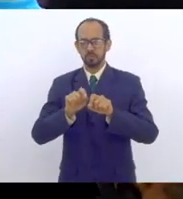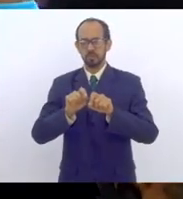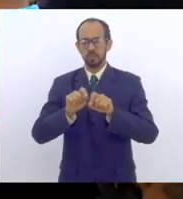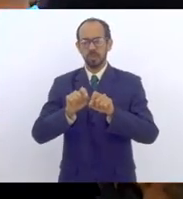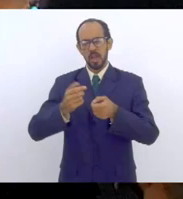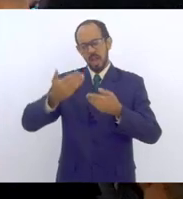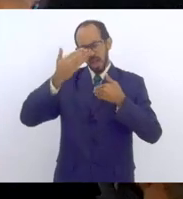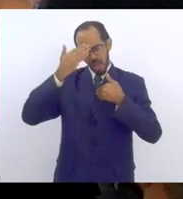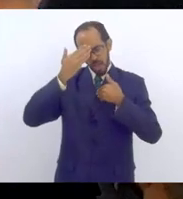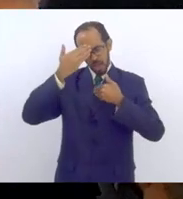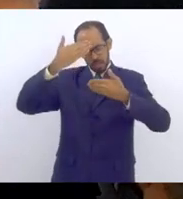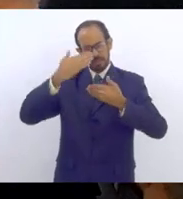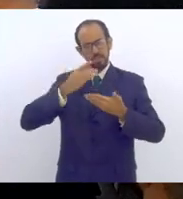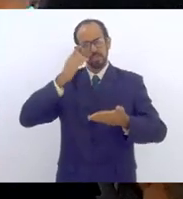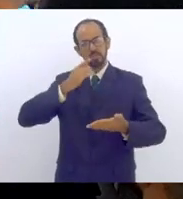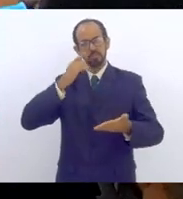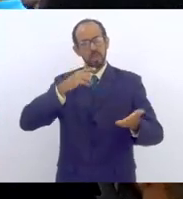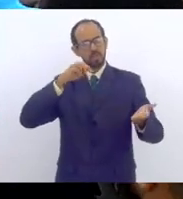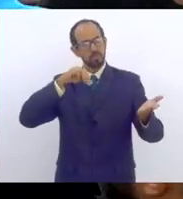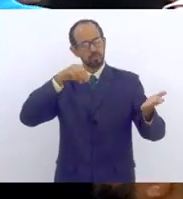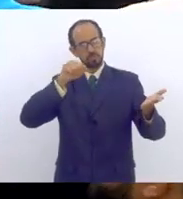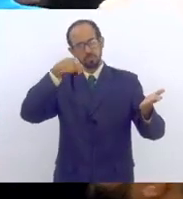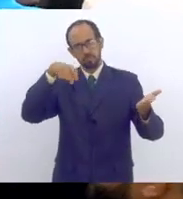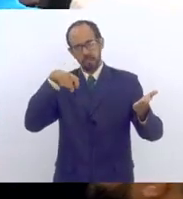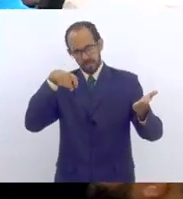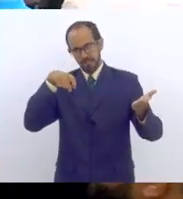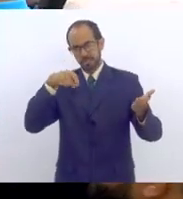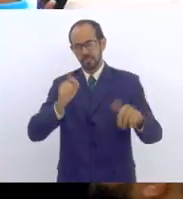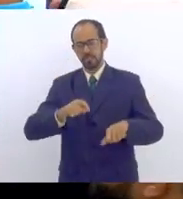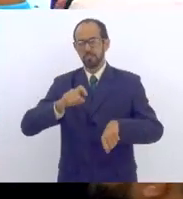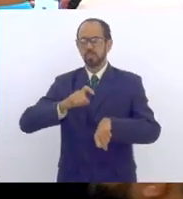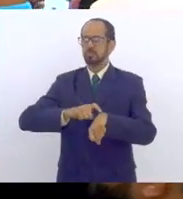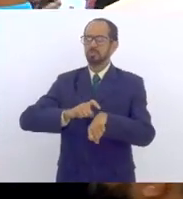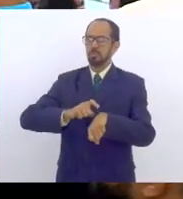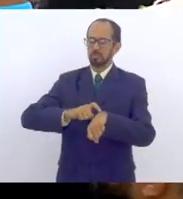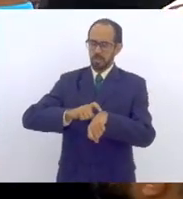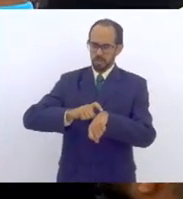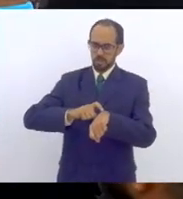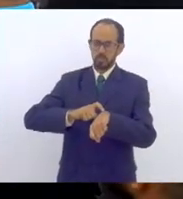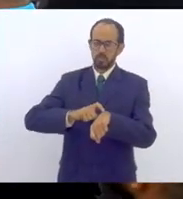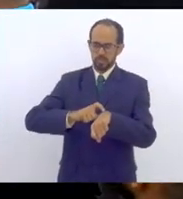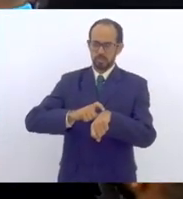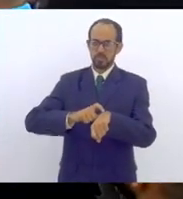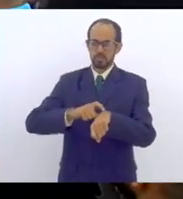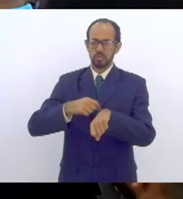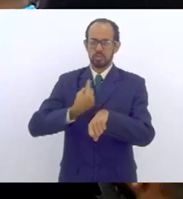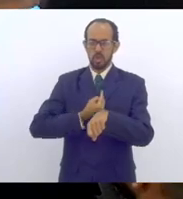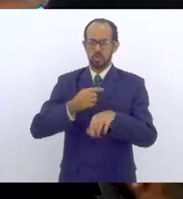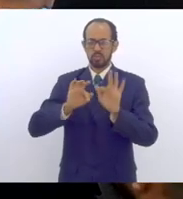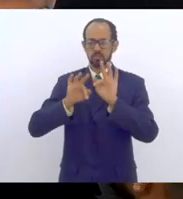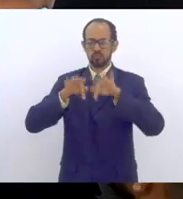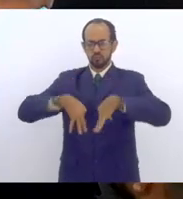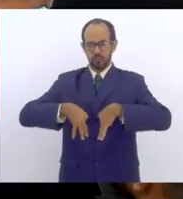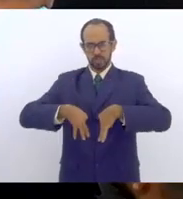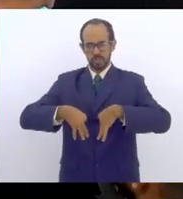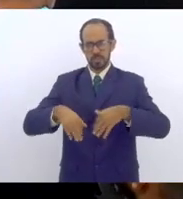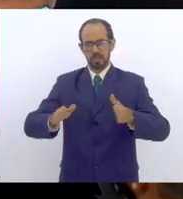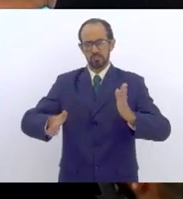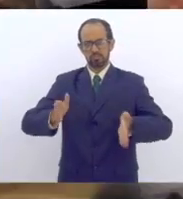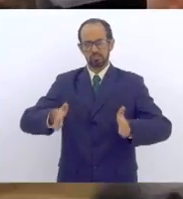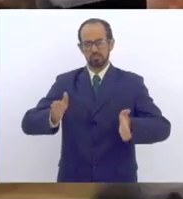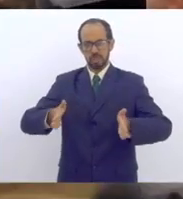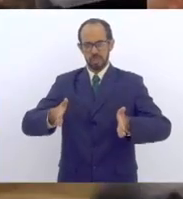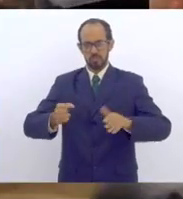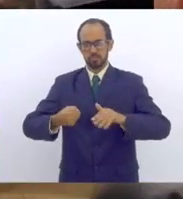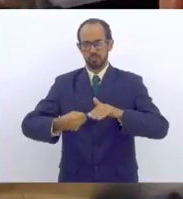agradecer ao Deputado Max por esse período já que estamos findando aí um ciclo importante